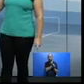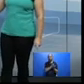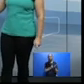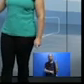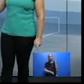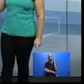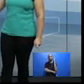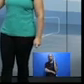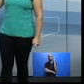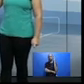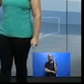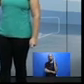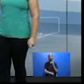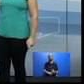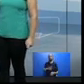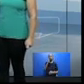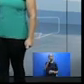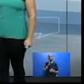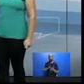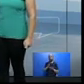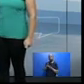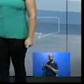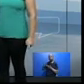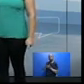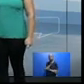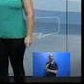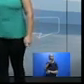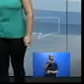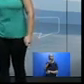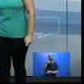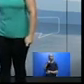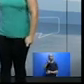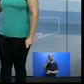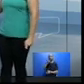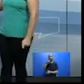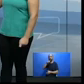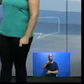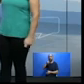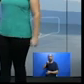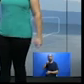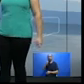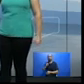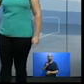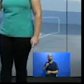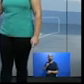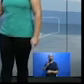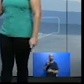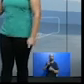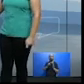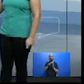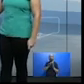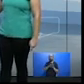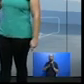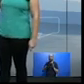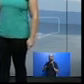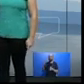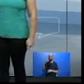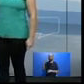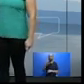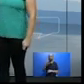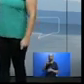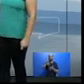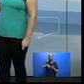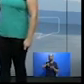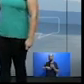do território que hoje é o Brasil em capitanias hereditárias. Vocês vão ter que ler a unidade 4. Vão ler,